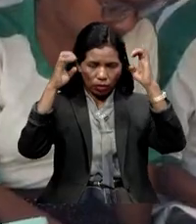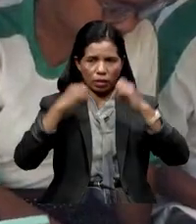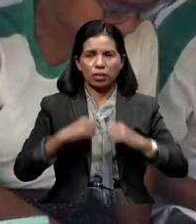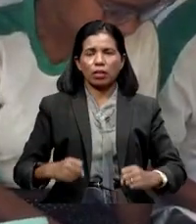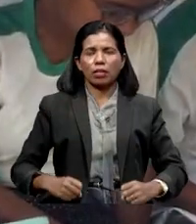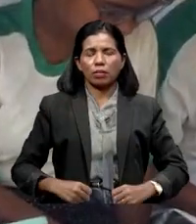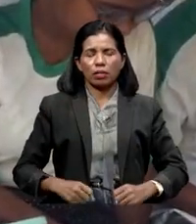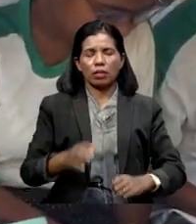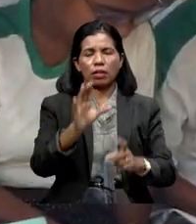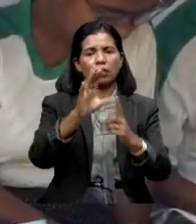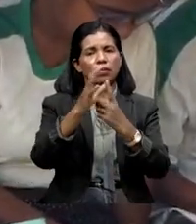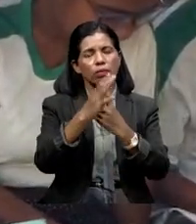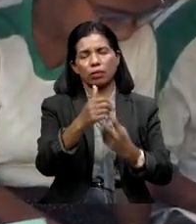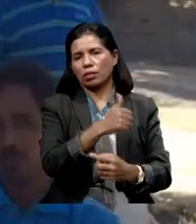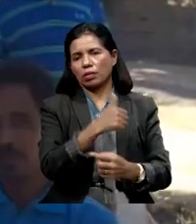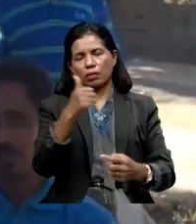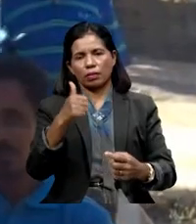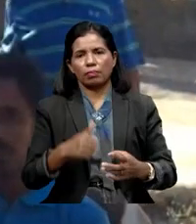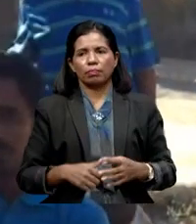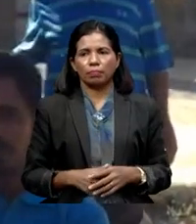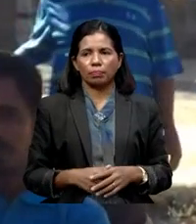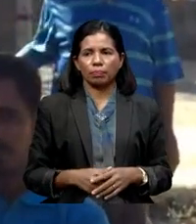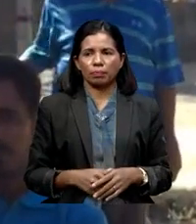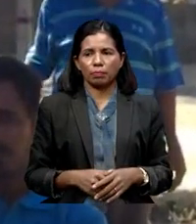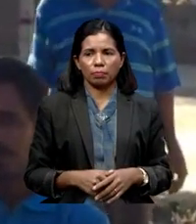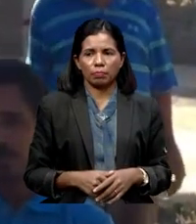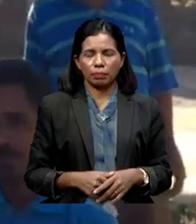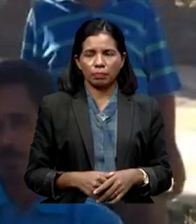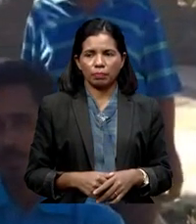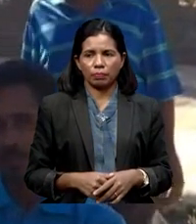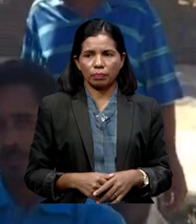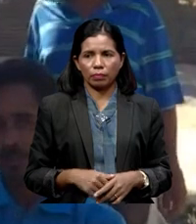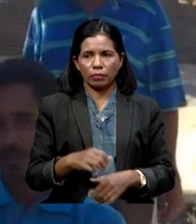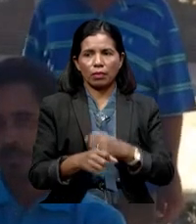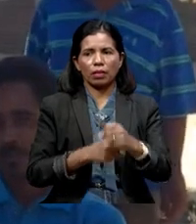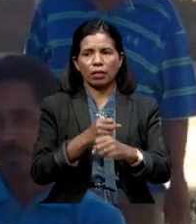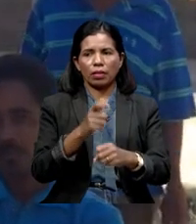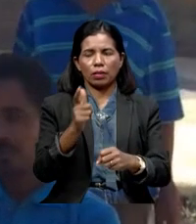saúde, agricultura no selutan. Durante o ano tinan ranilo